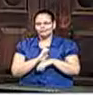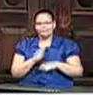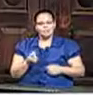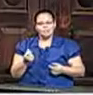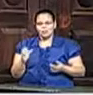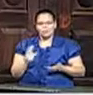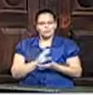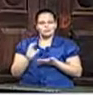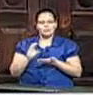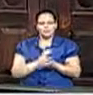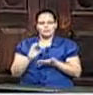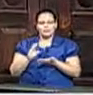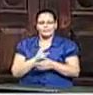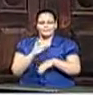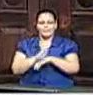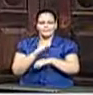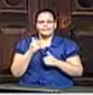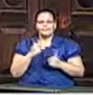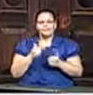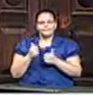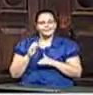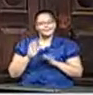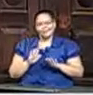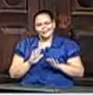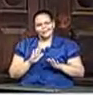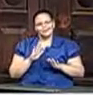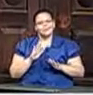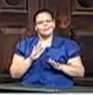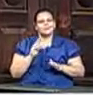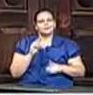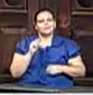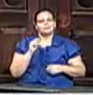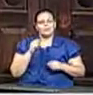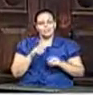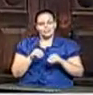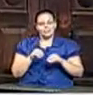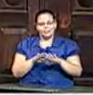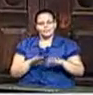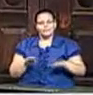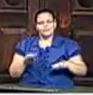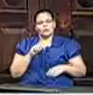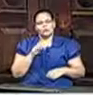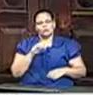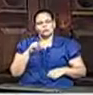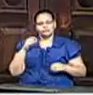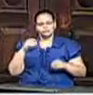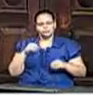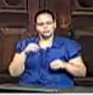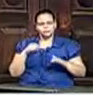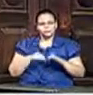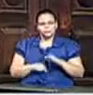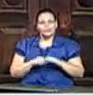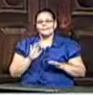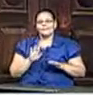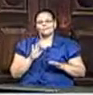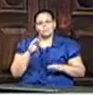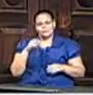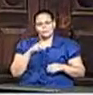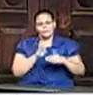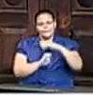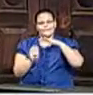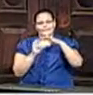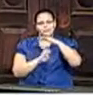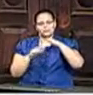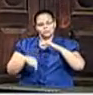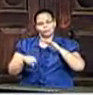lucrativa. Mas a nacionalização do subsolo não representava a estatização, só a empresa